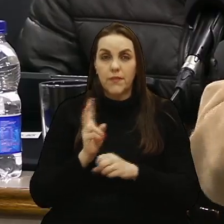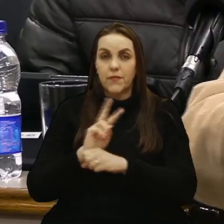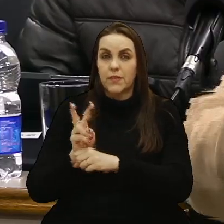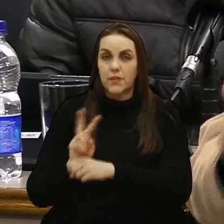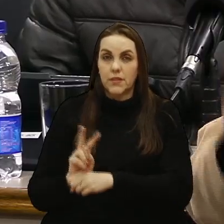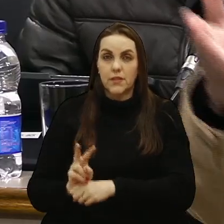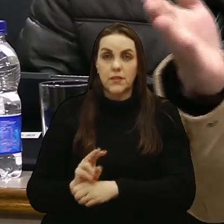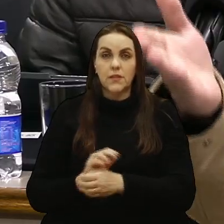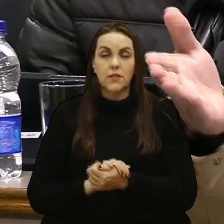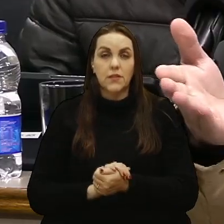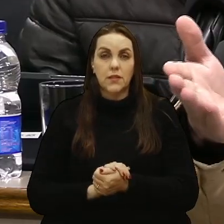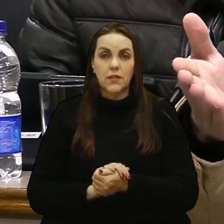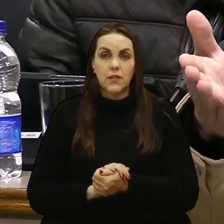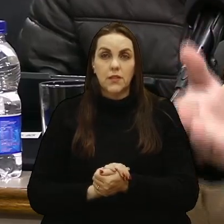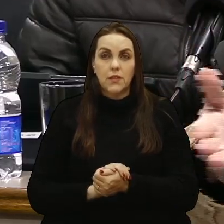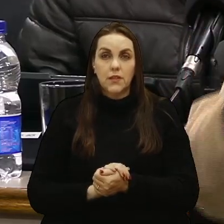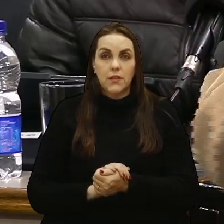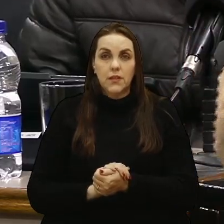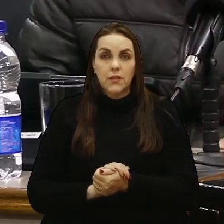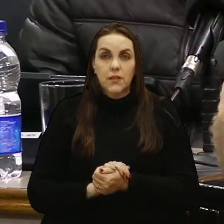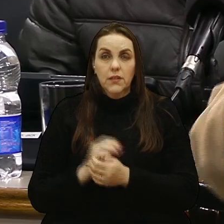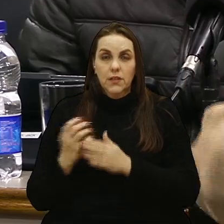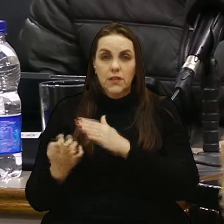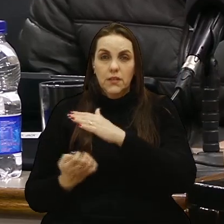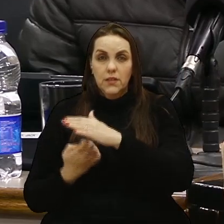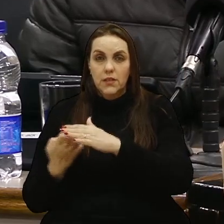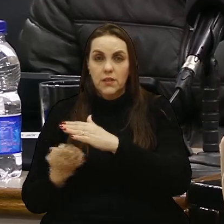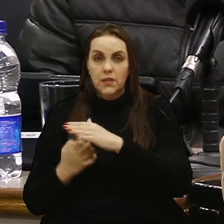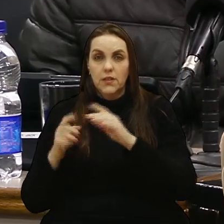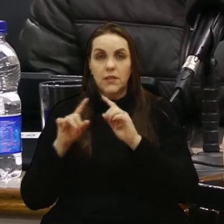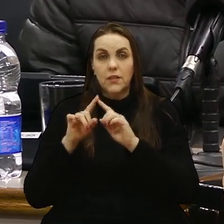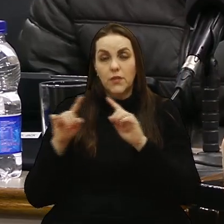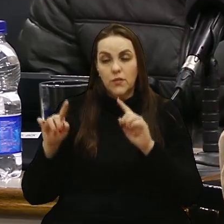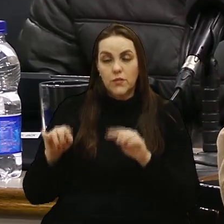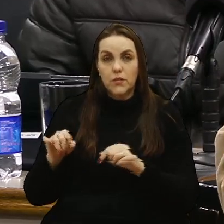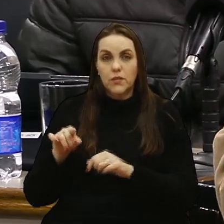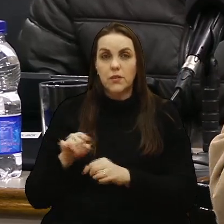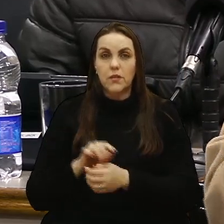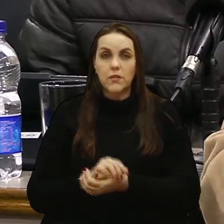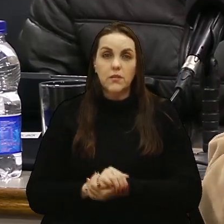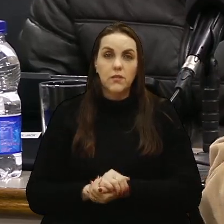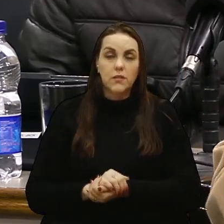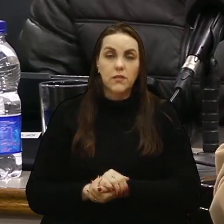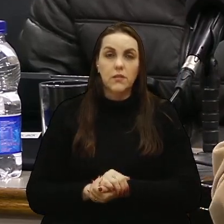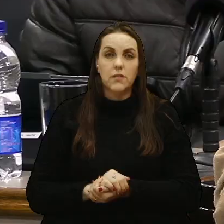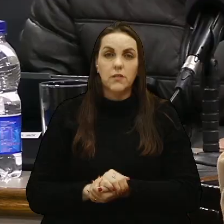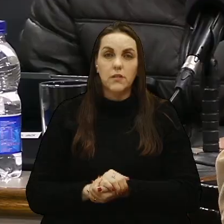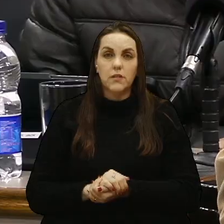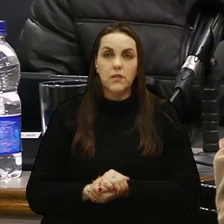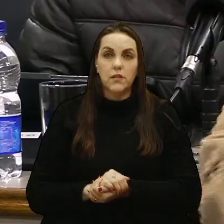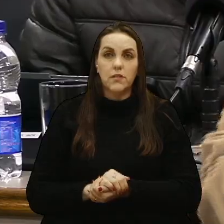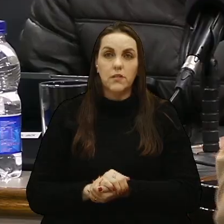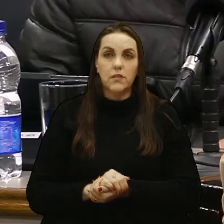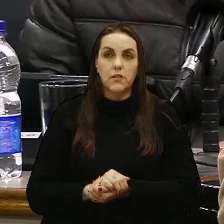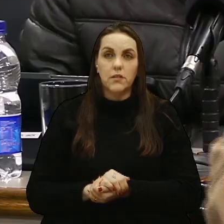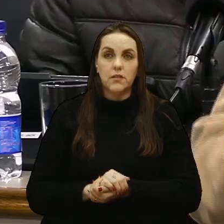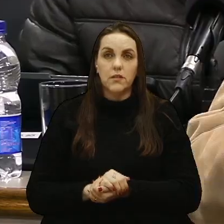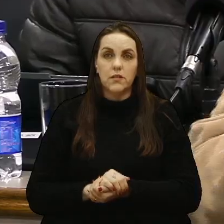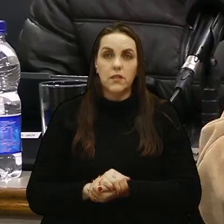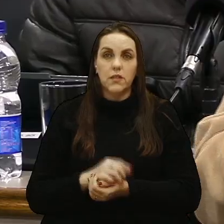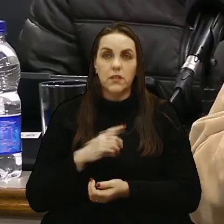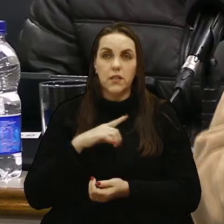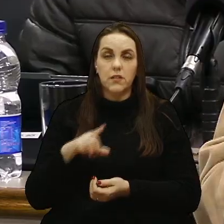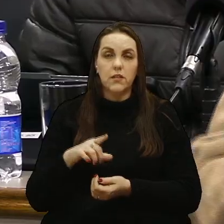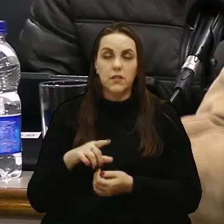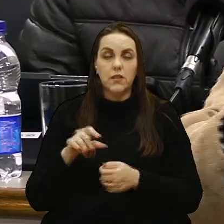fiscalizatório entre a empresa e os seus funcionários. Quem faz essa fiscalização, essa gestão dos seus funcionários é a empresa. E